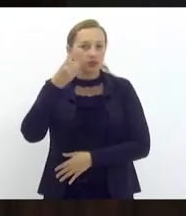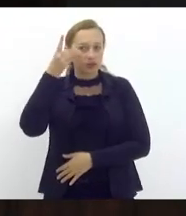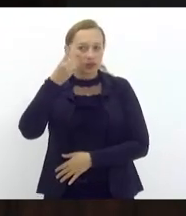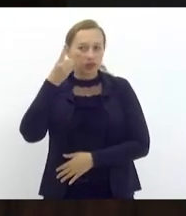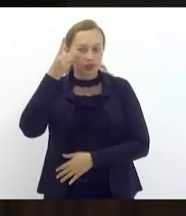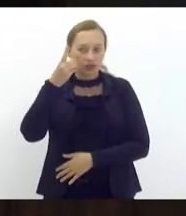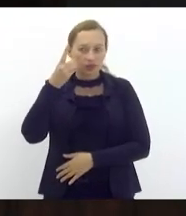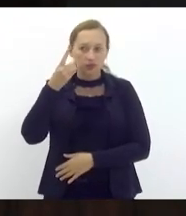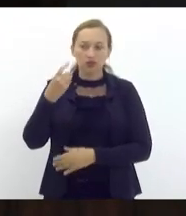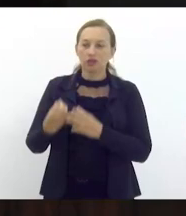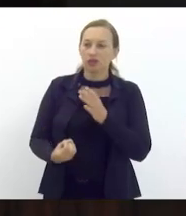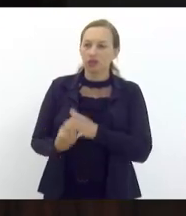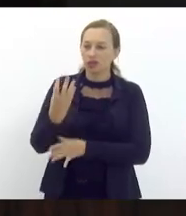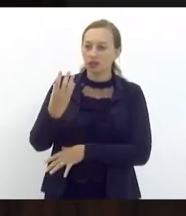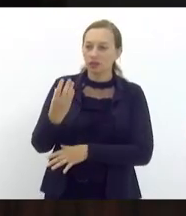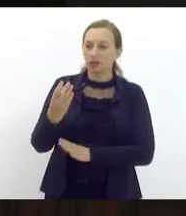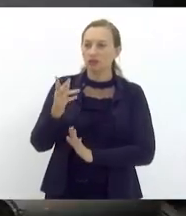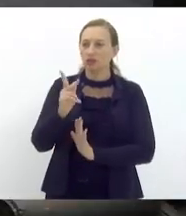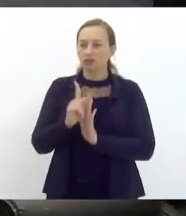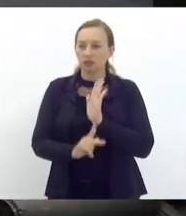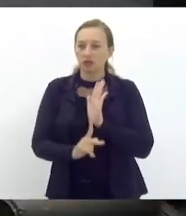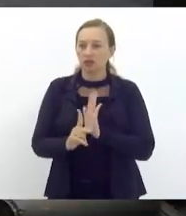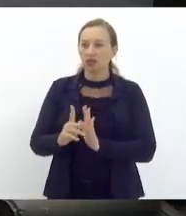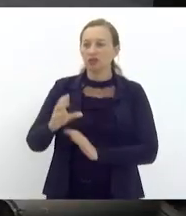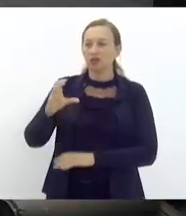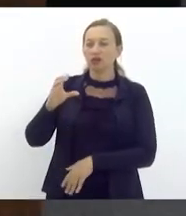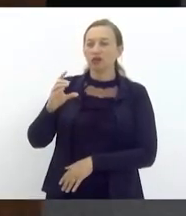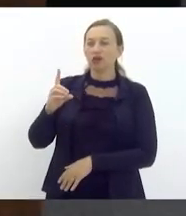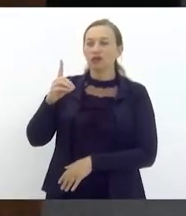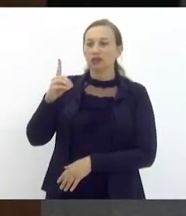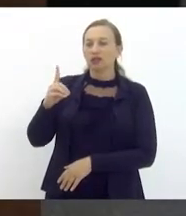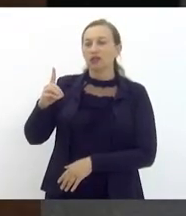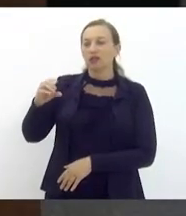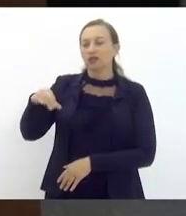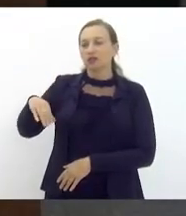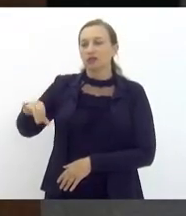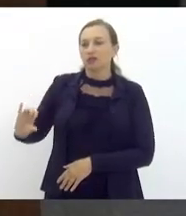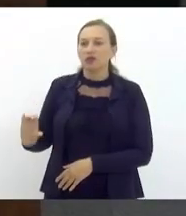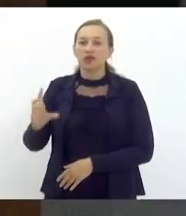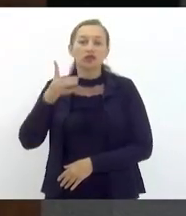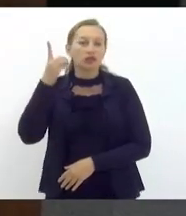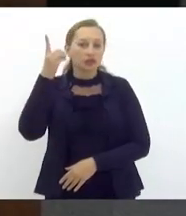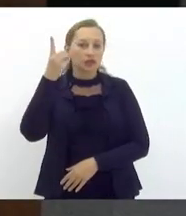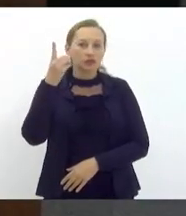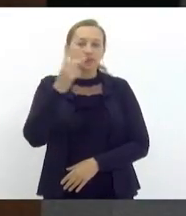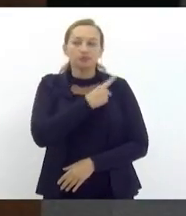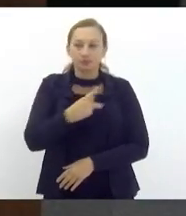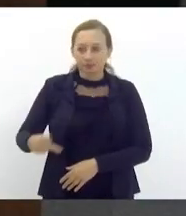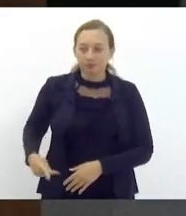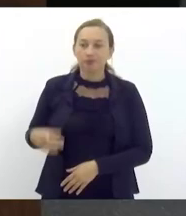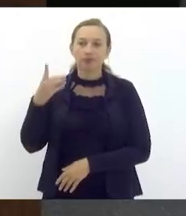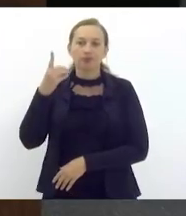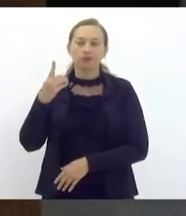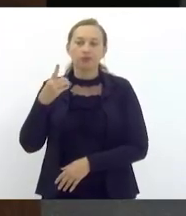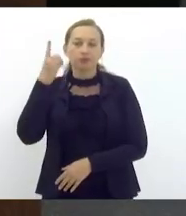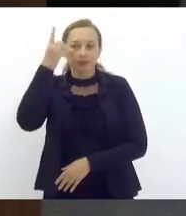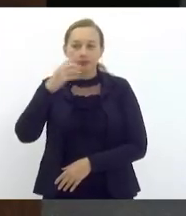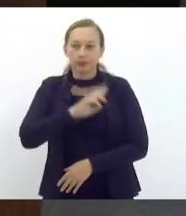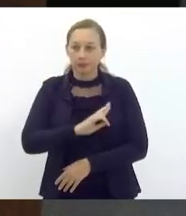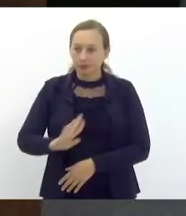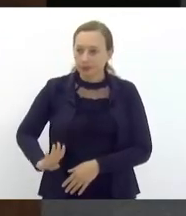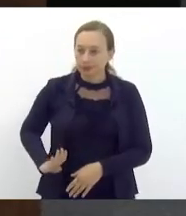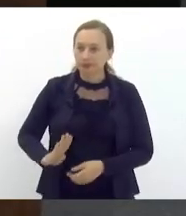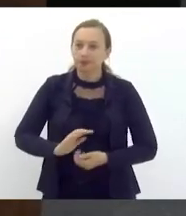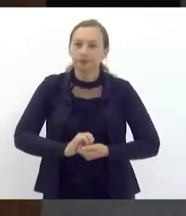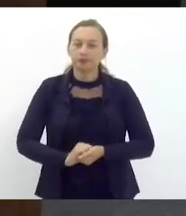e autor Carlos wink por favor Presidente democrático Rodrigo Bacelar queria agradecer a vossa excelência e